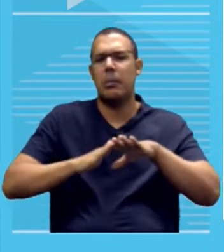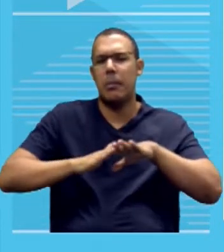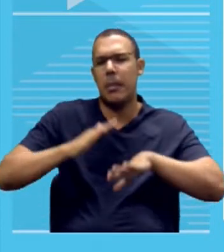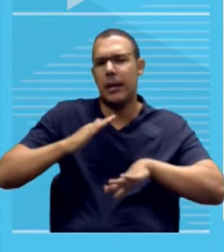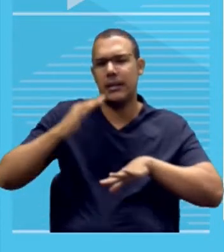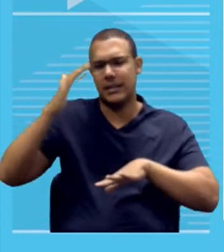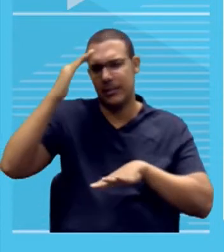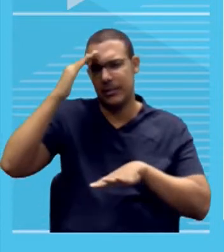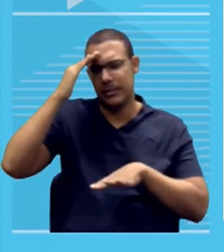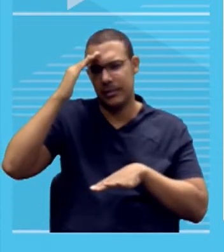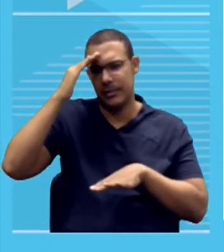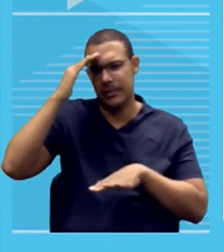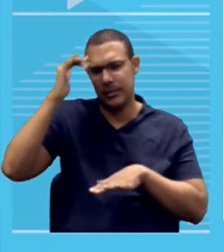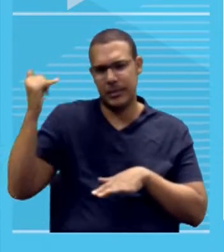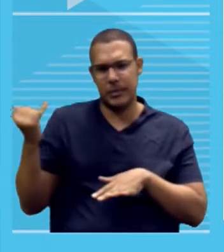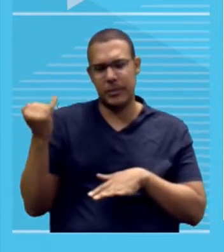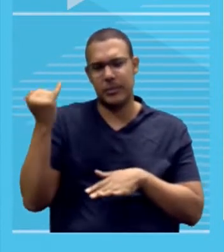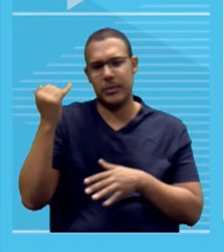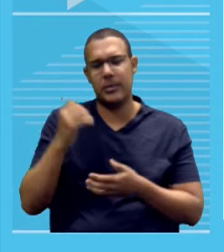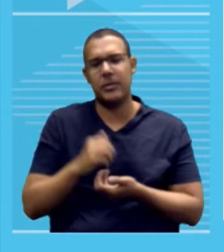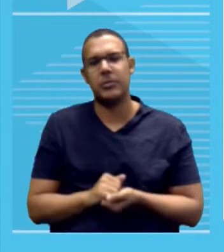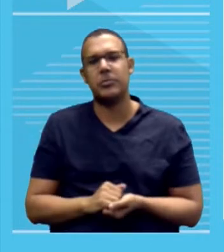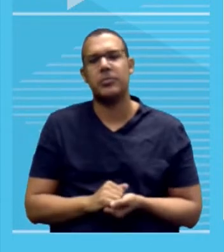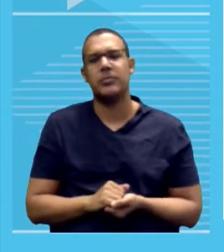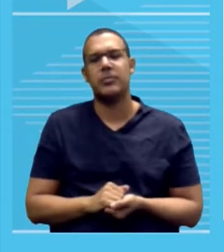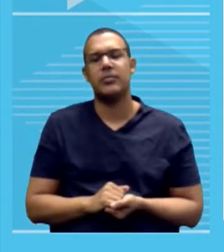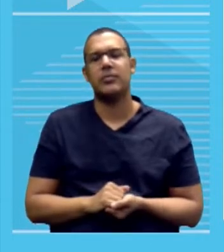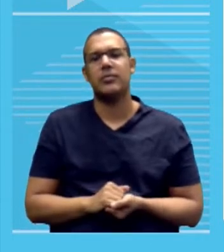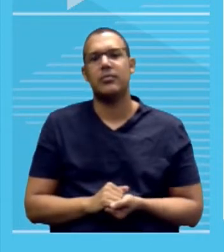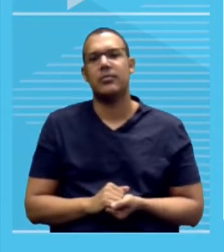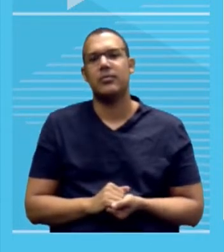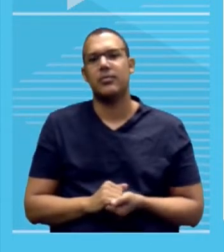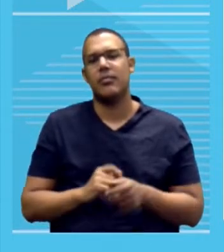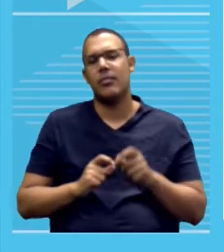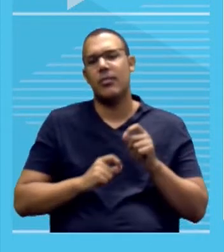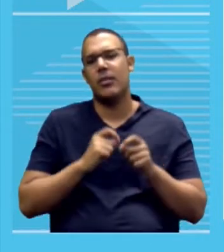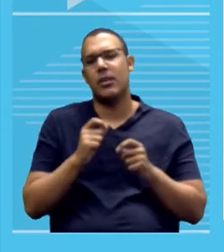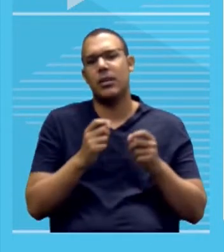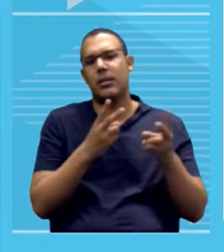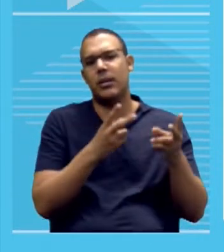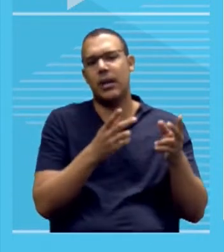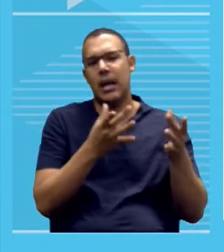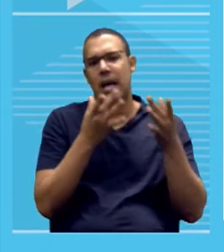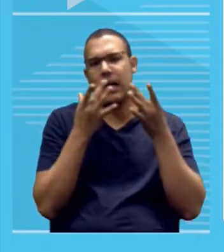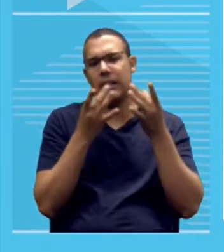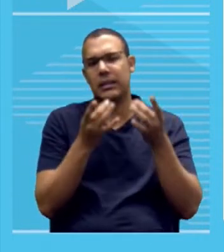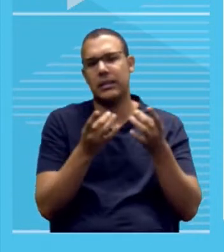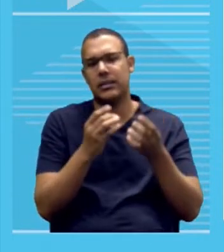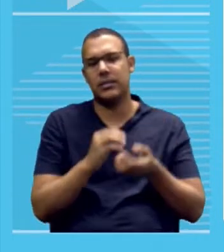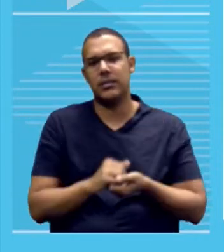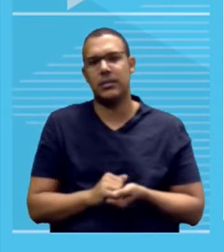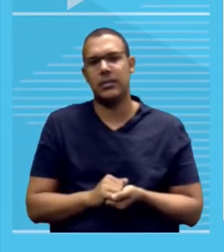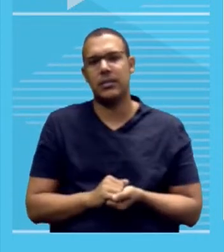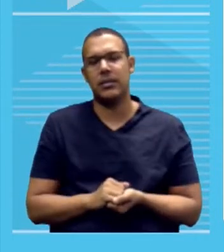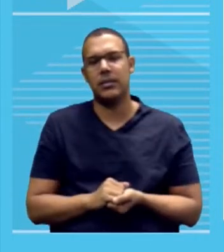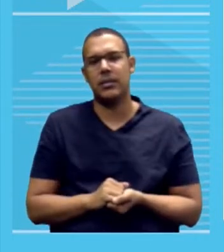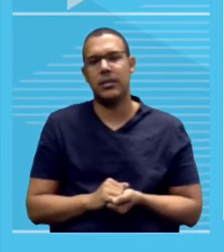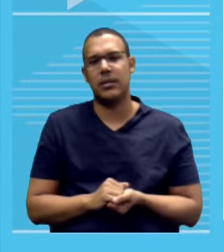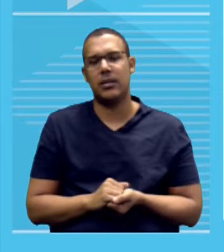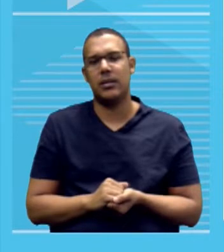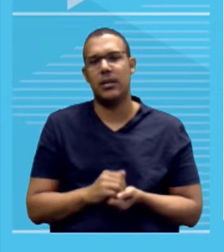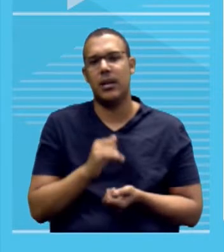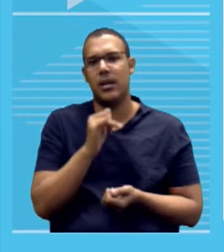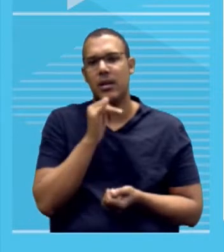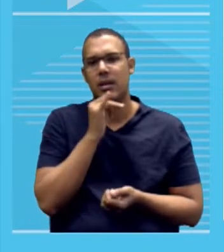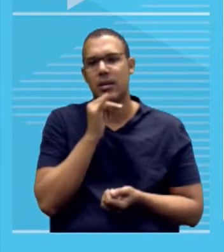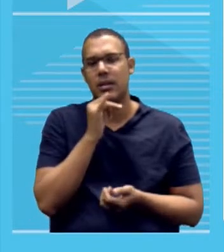faltar em um gênero como esse o que é que atrai a atenção em um gênero como esse por exemplo mais simples de